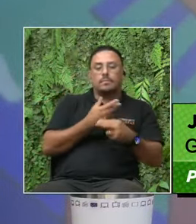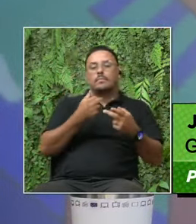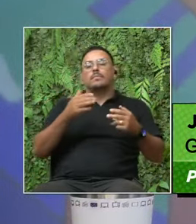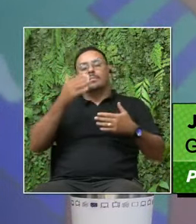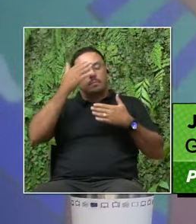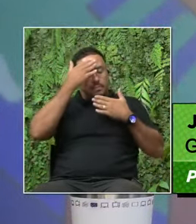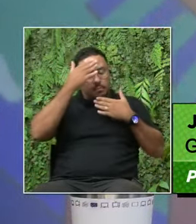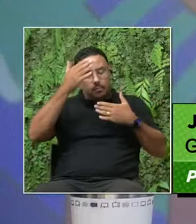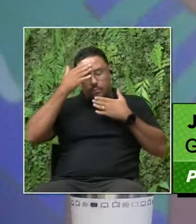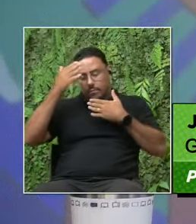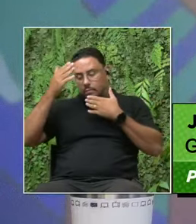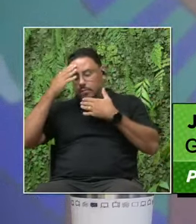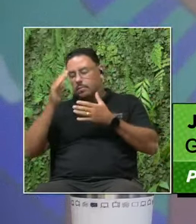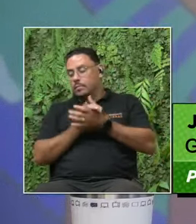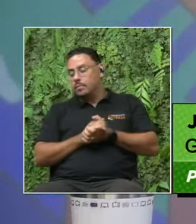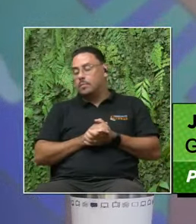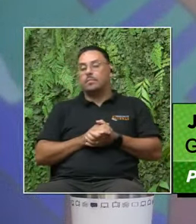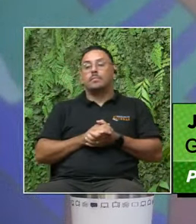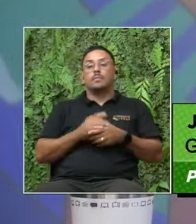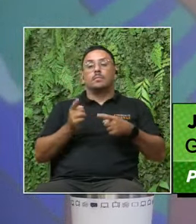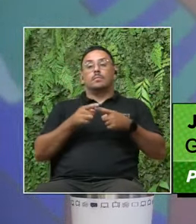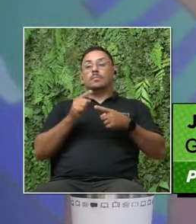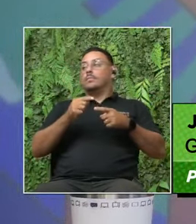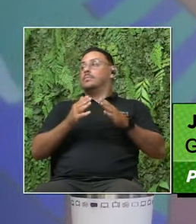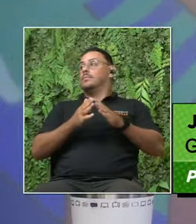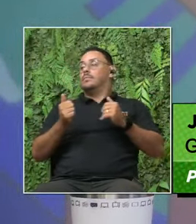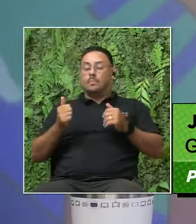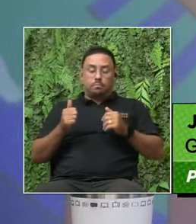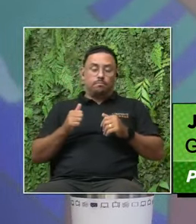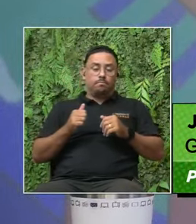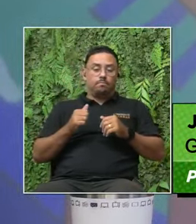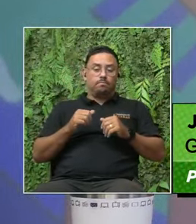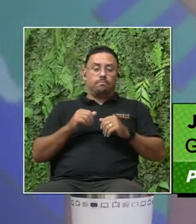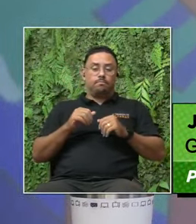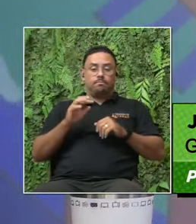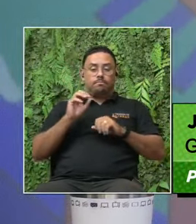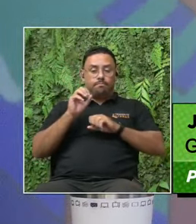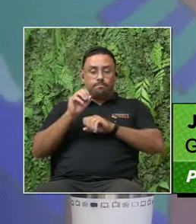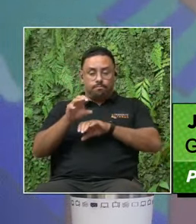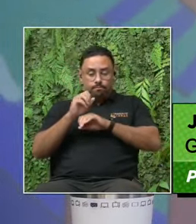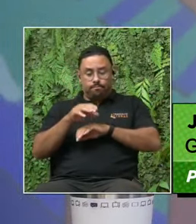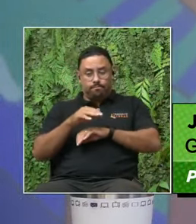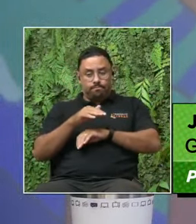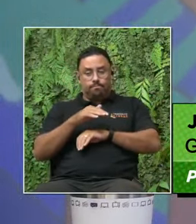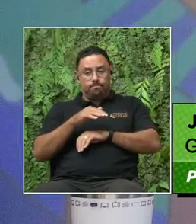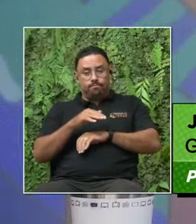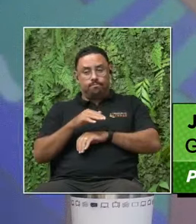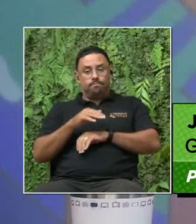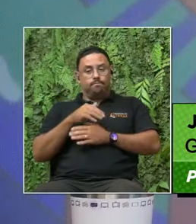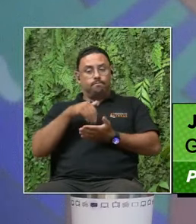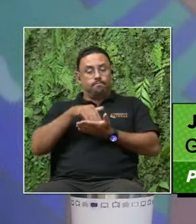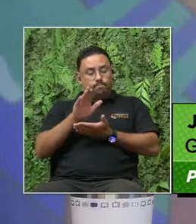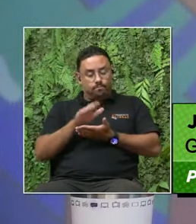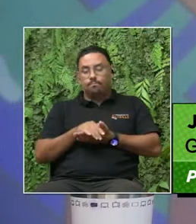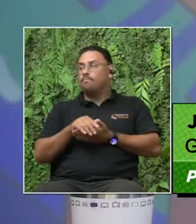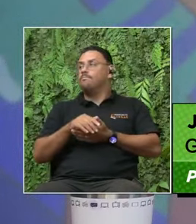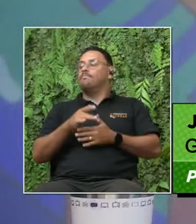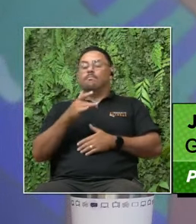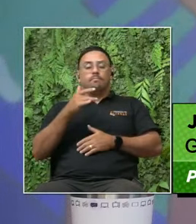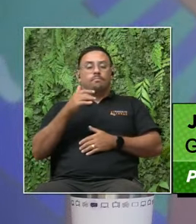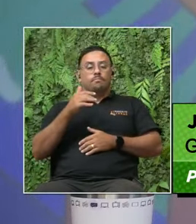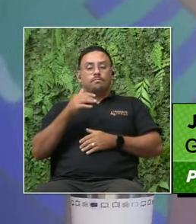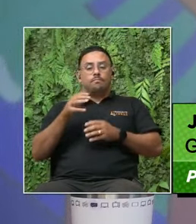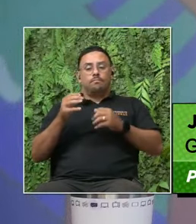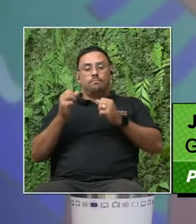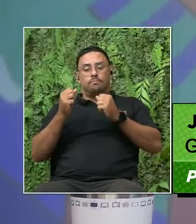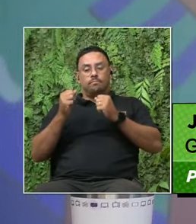agradece primo já veio pedindo na cabeça né Bob pois é pois é a torcida eh do Cruzeiro elegendo